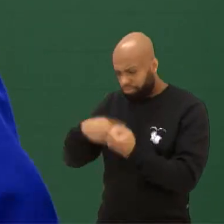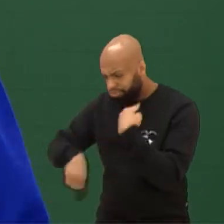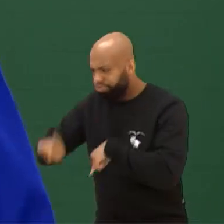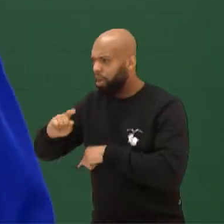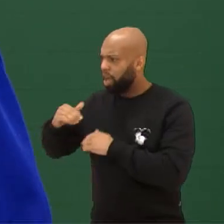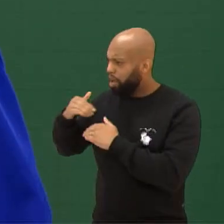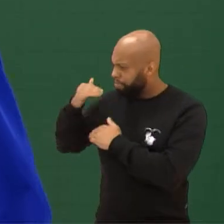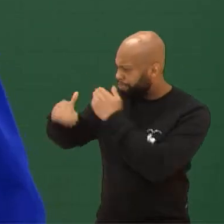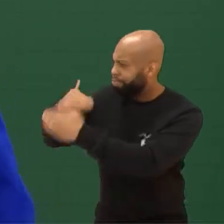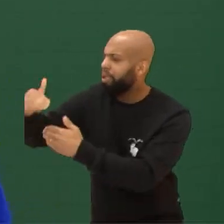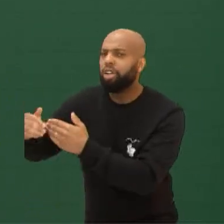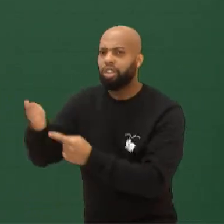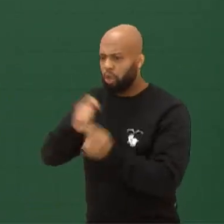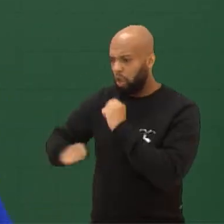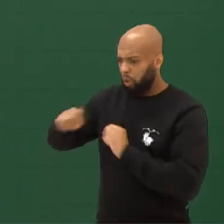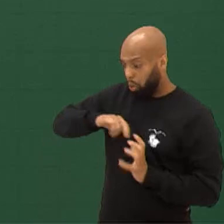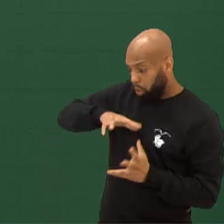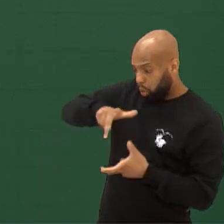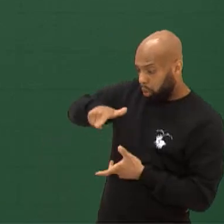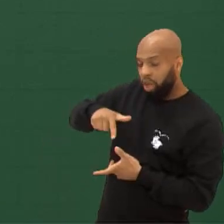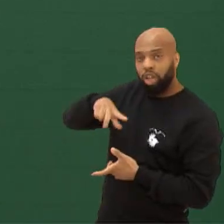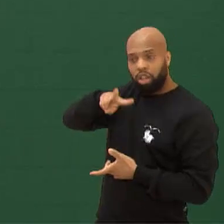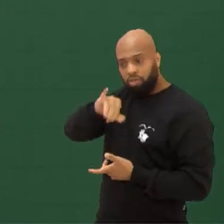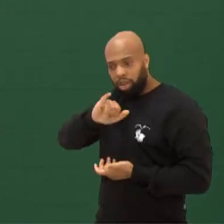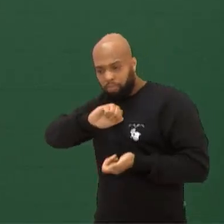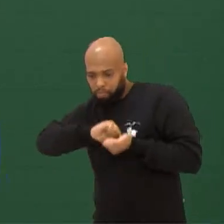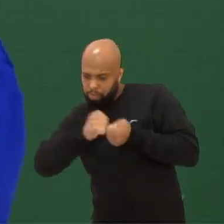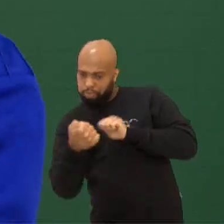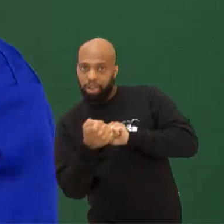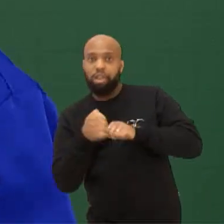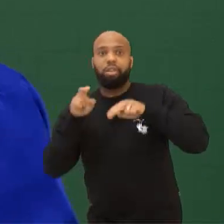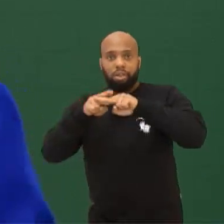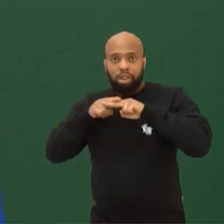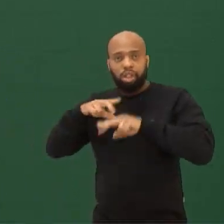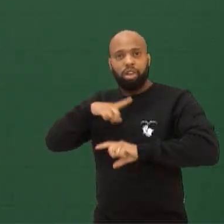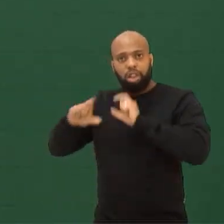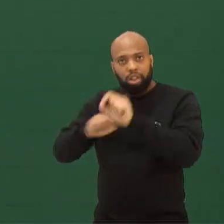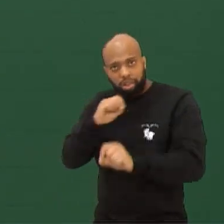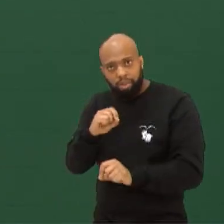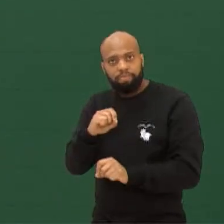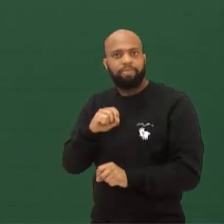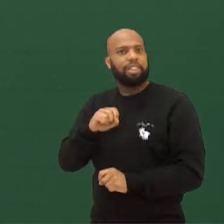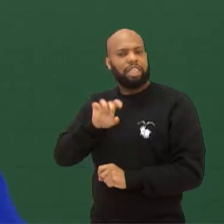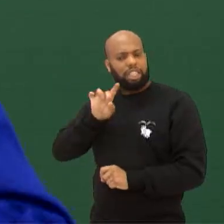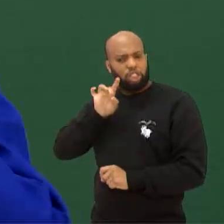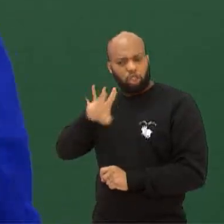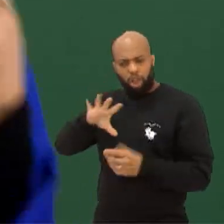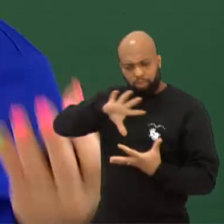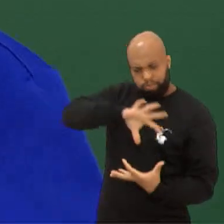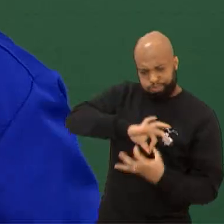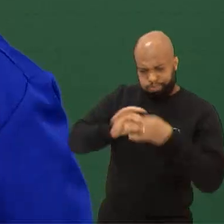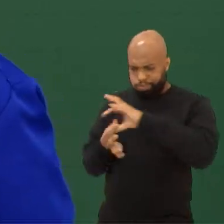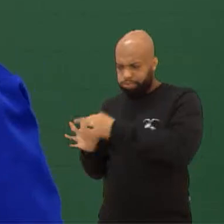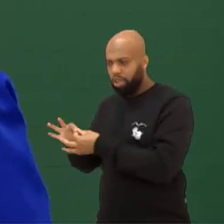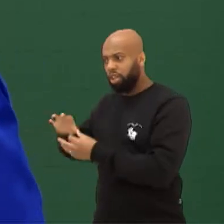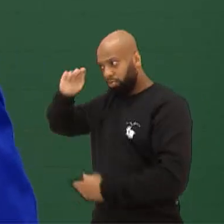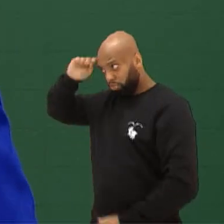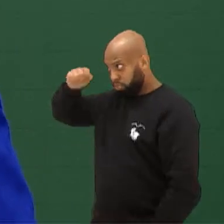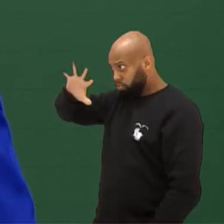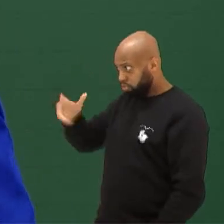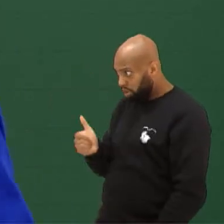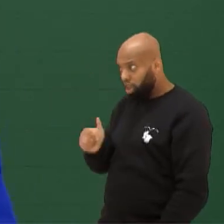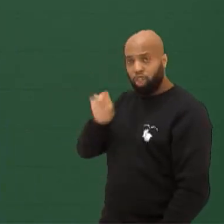o procedimento econômico global, vão se adaptando. Por isso, logicamente, não só do continente africano, mas como